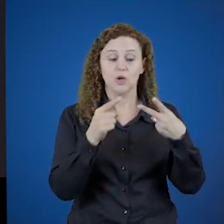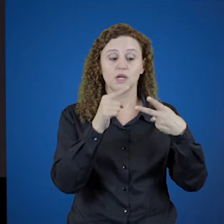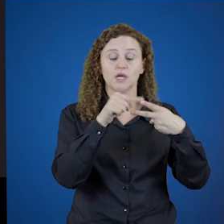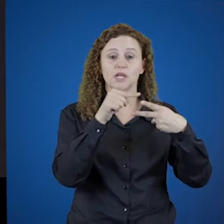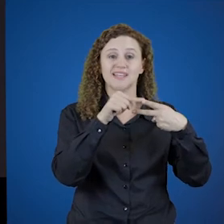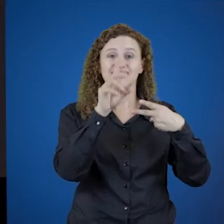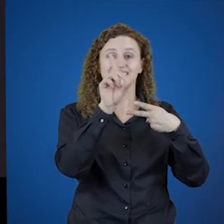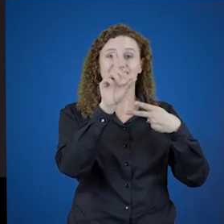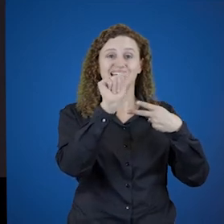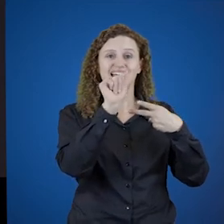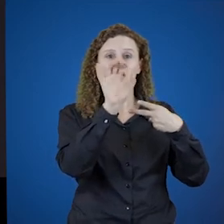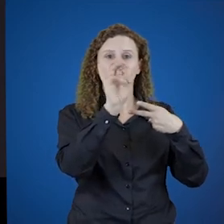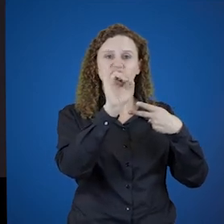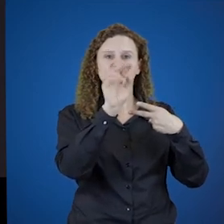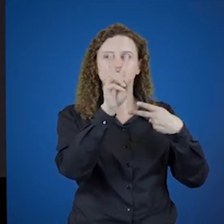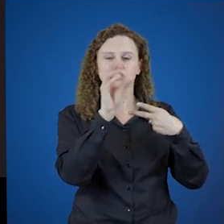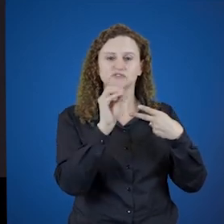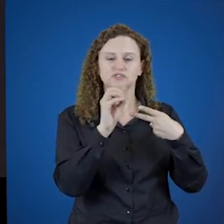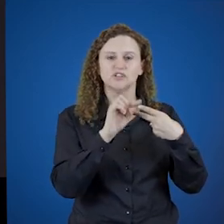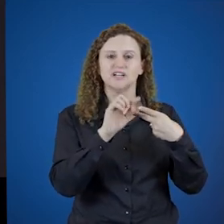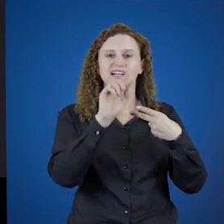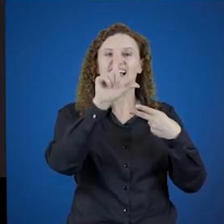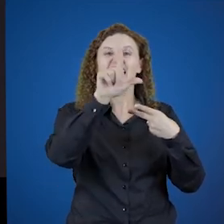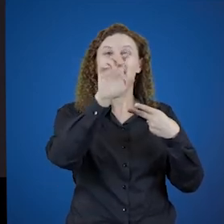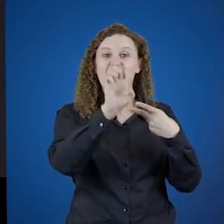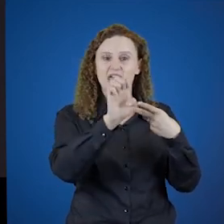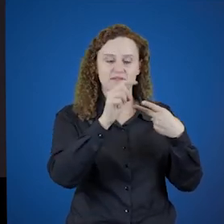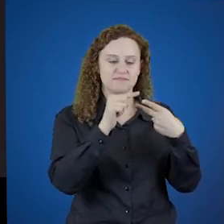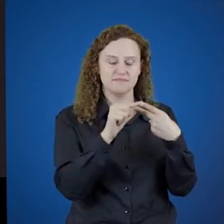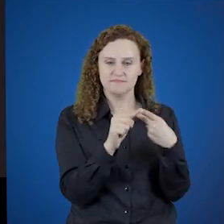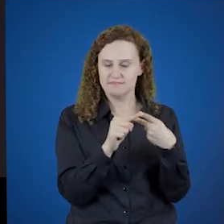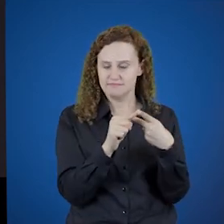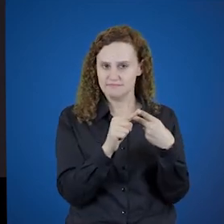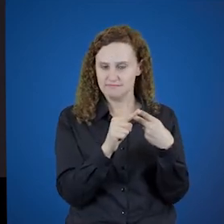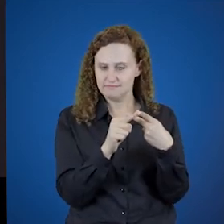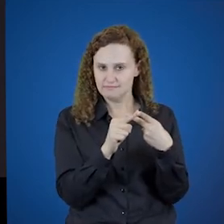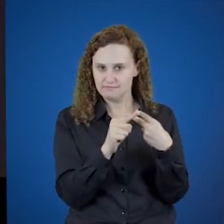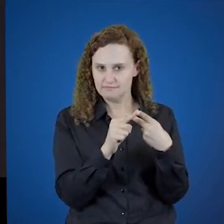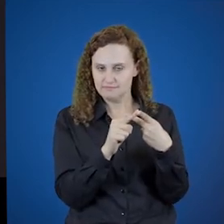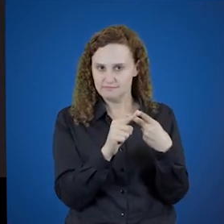e no dativo ficaria agrícolas